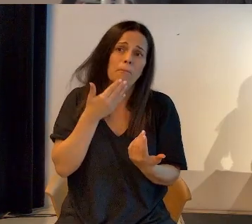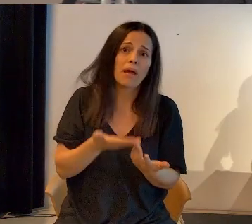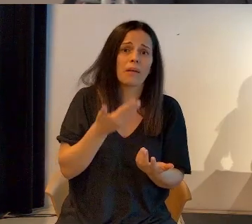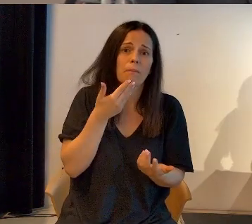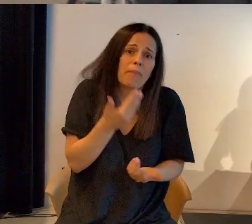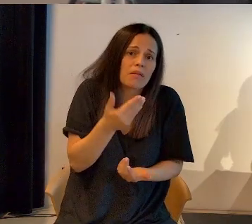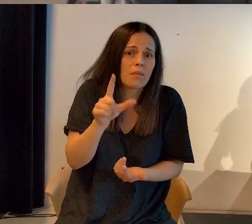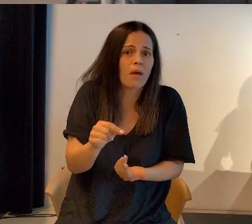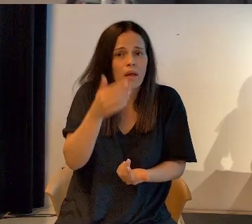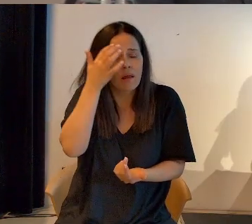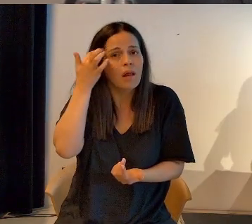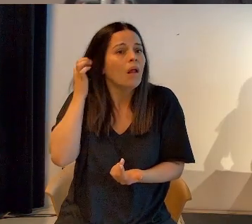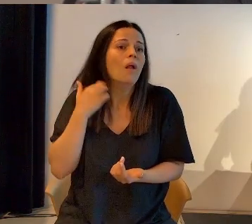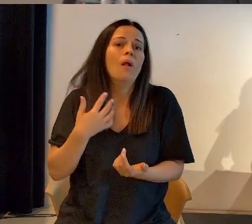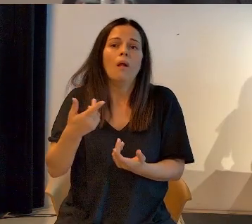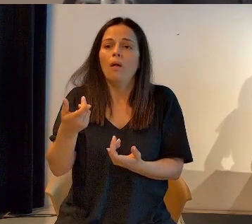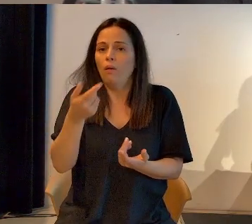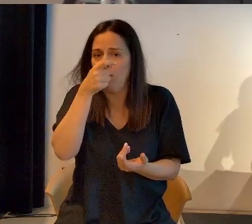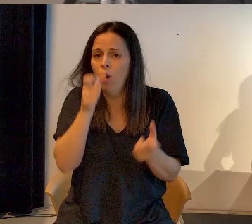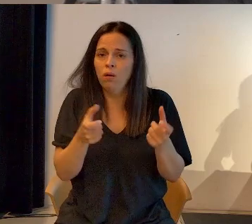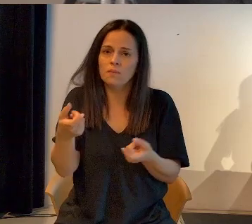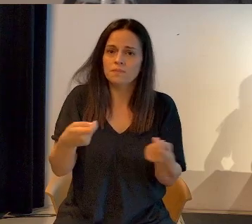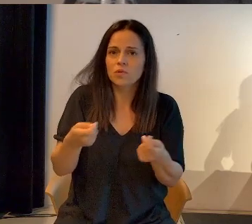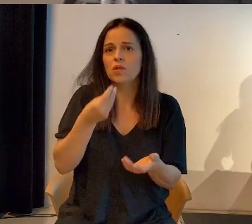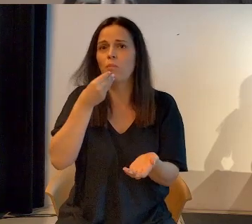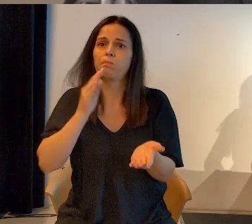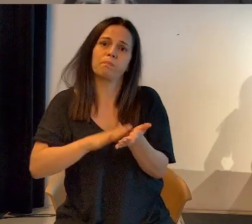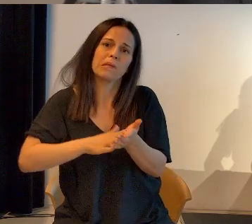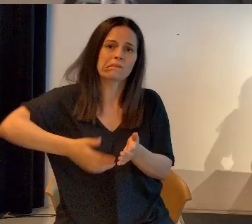também aqui aos comerciantes, especialmente à restauração,